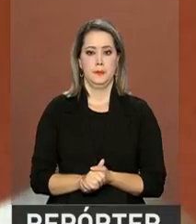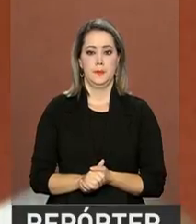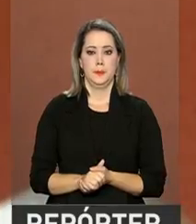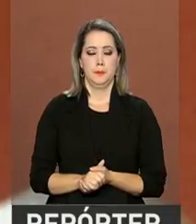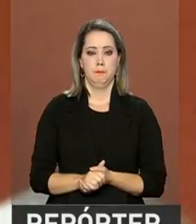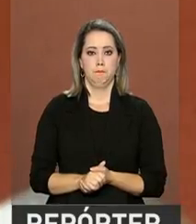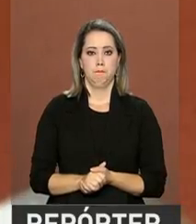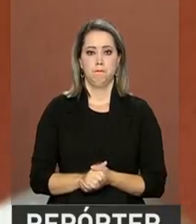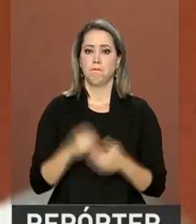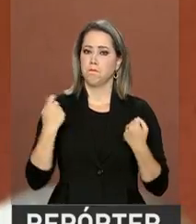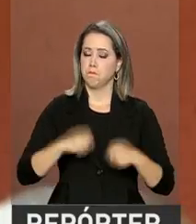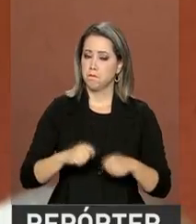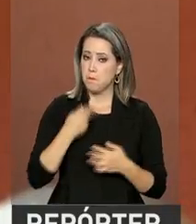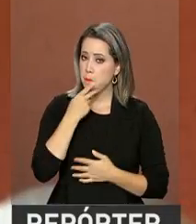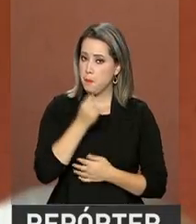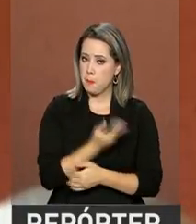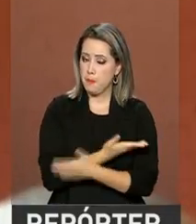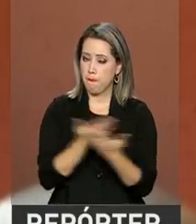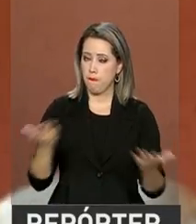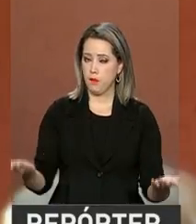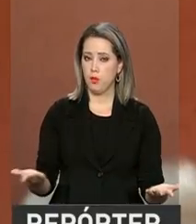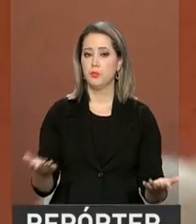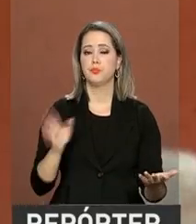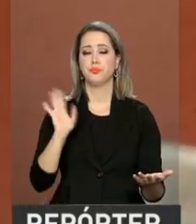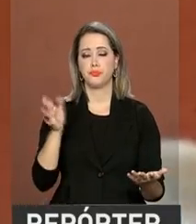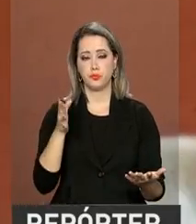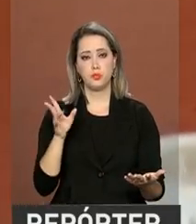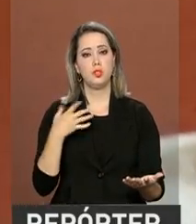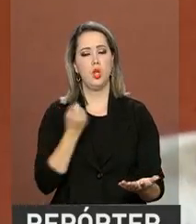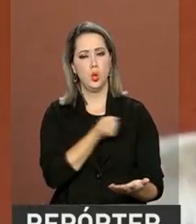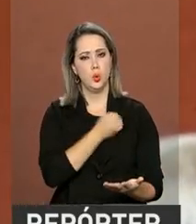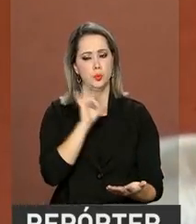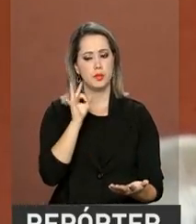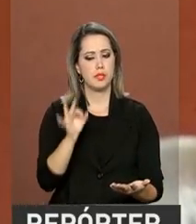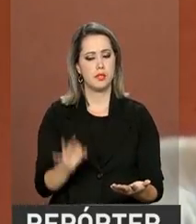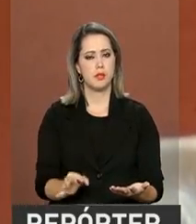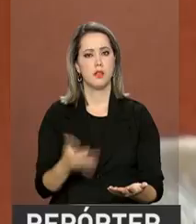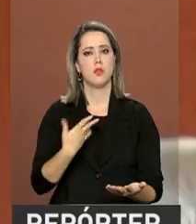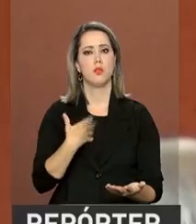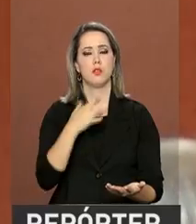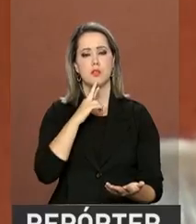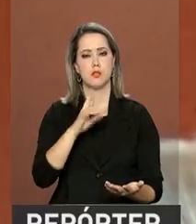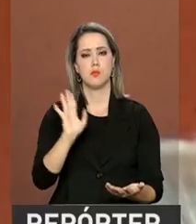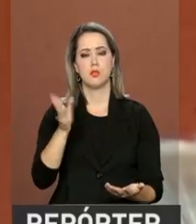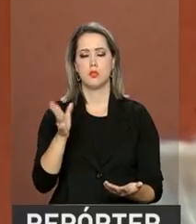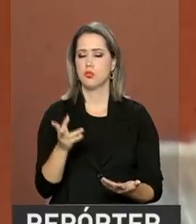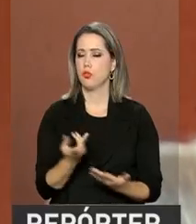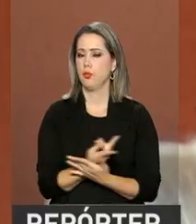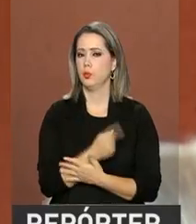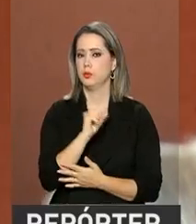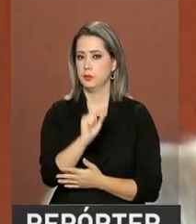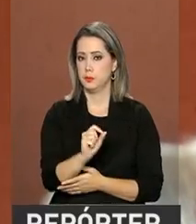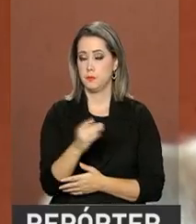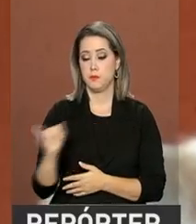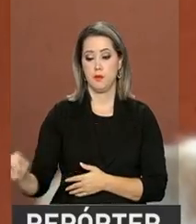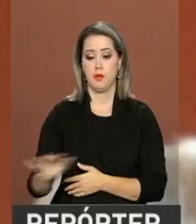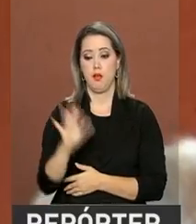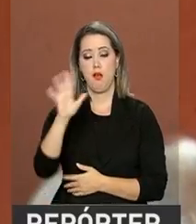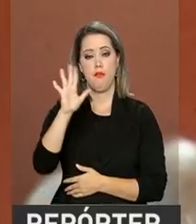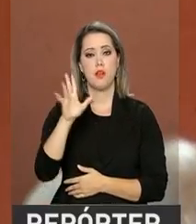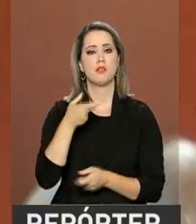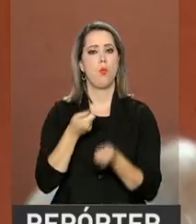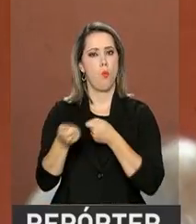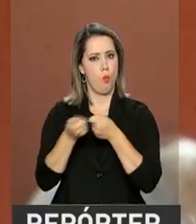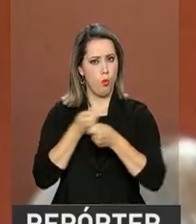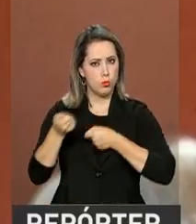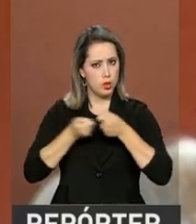dizer sem medo de errar nas concreto e os resultados aparecem por exemplo está sob